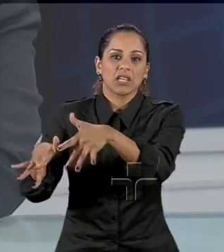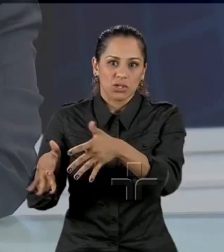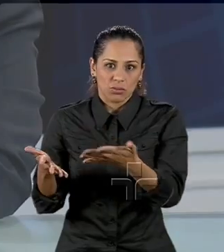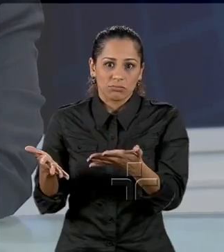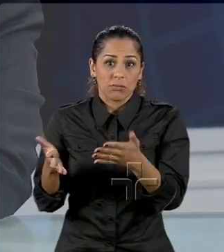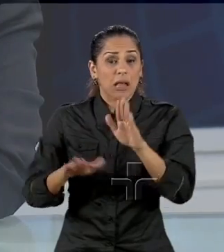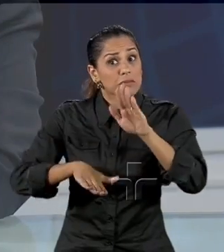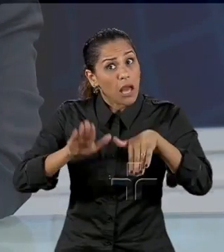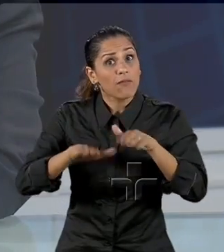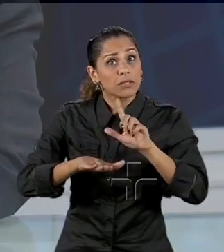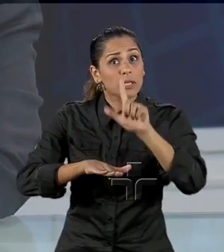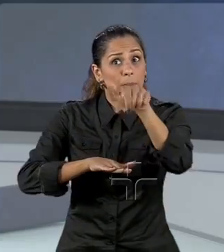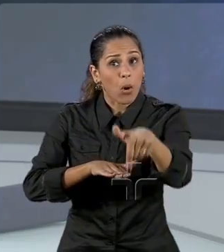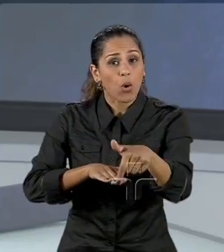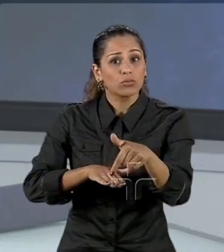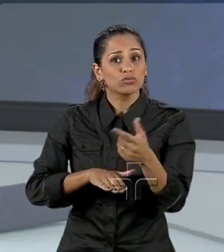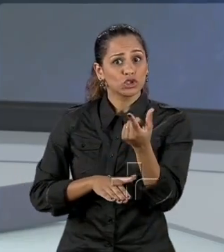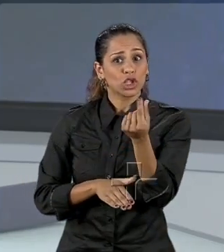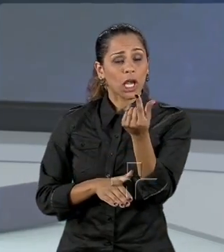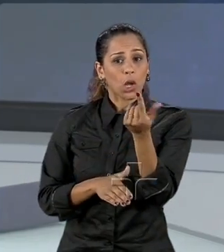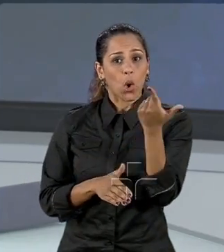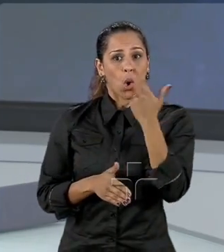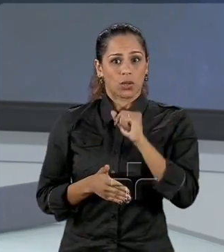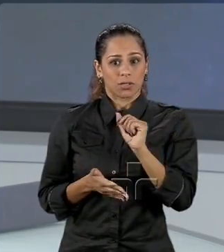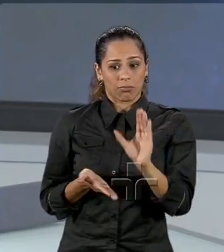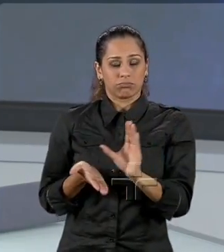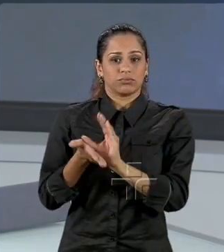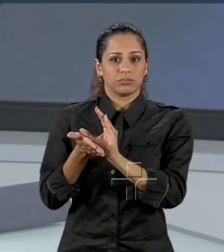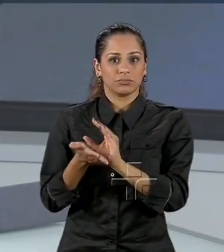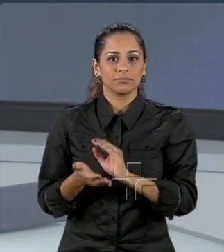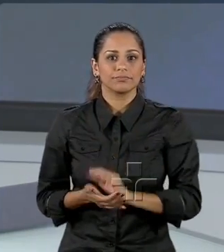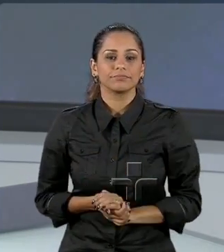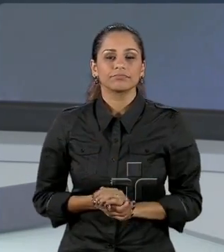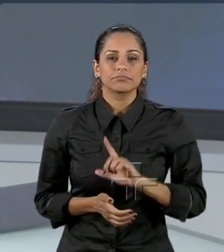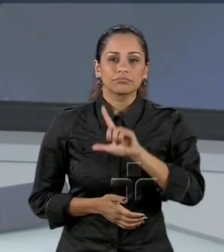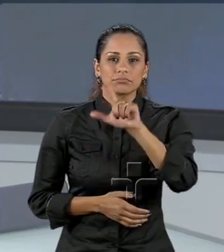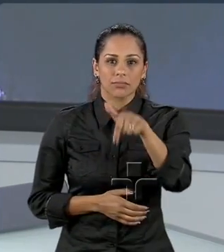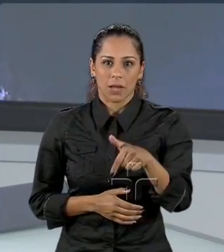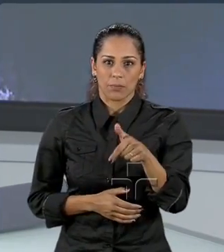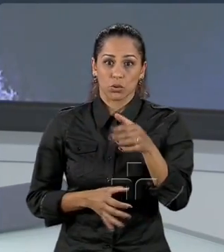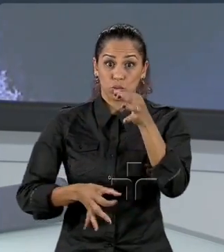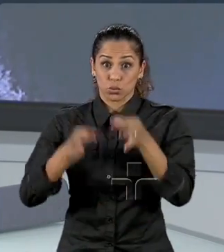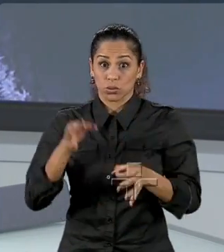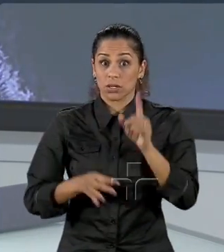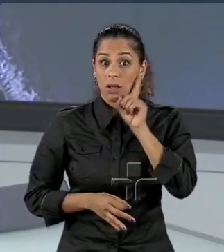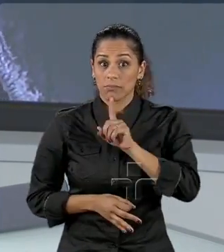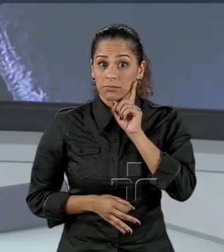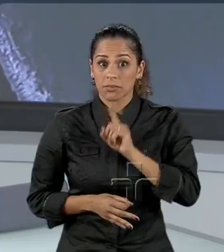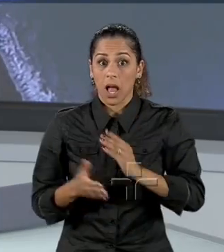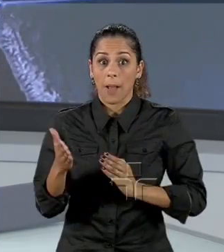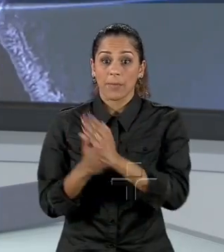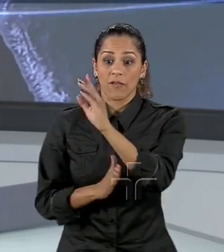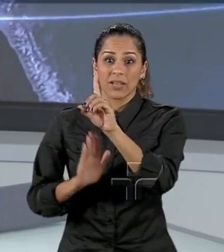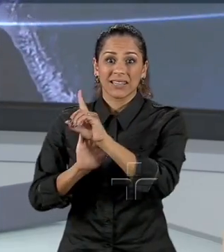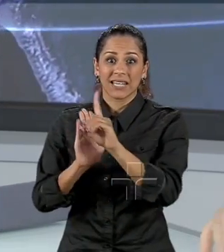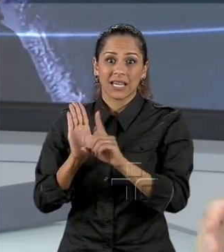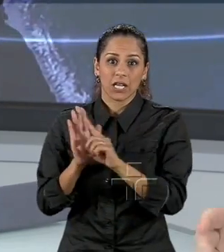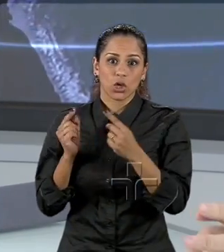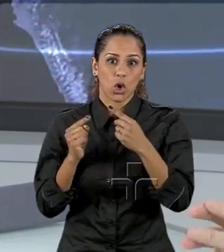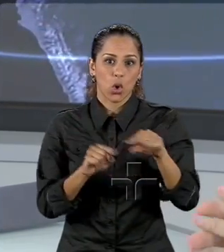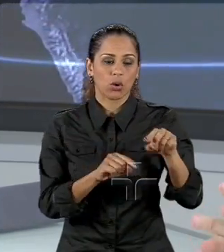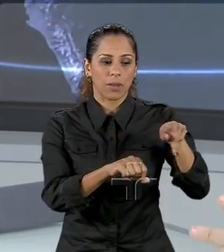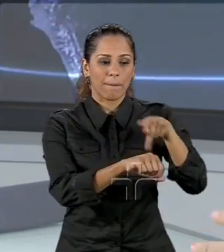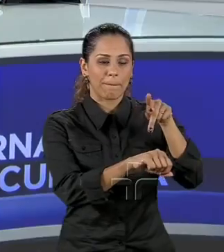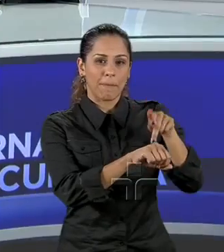provável. É provável. E em instantes, Corte Suprema Americana aprova veto migratório a países de